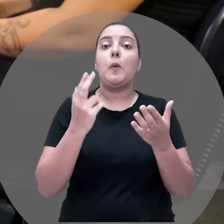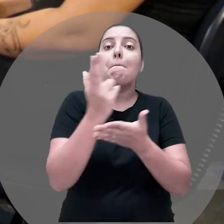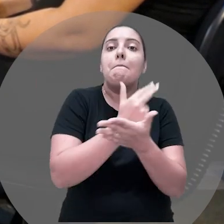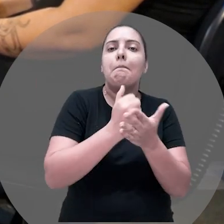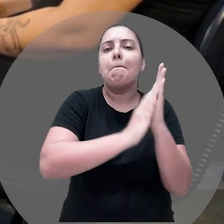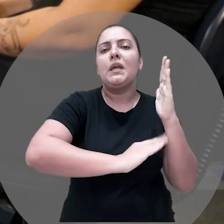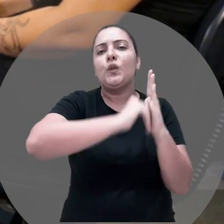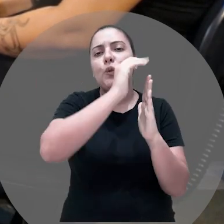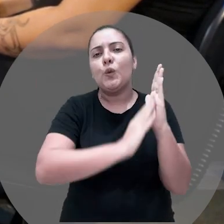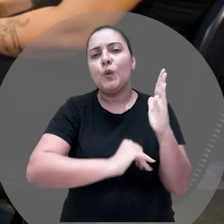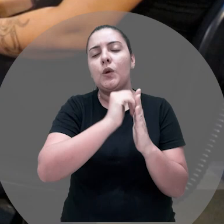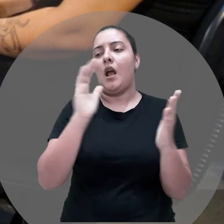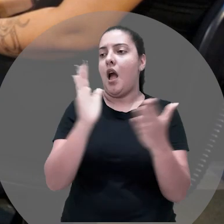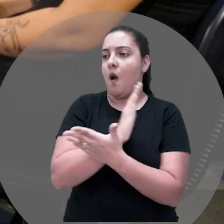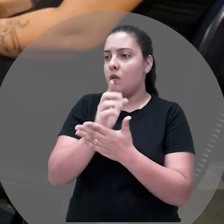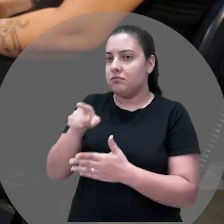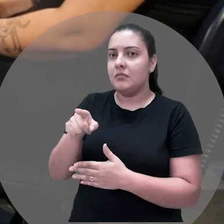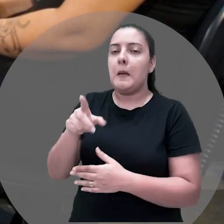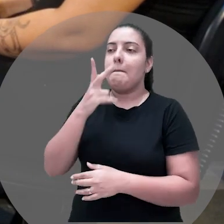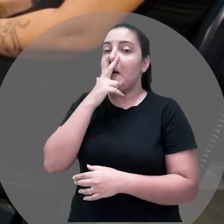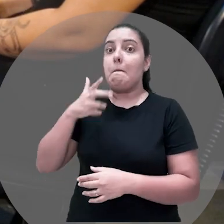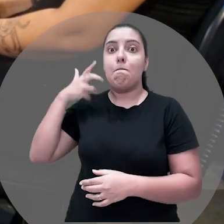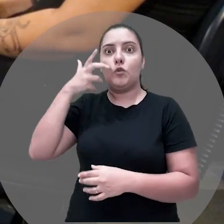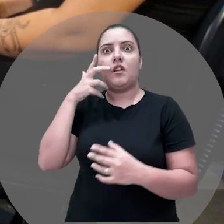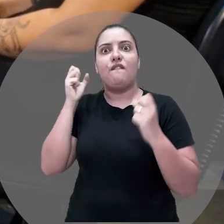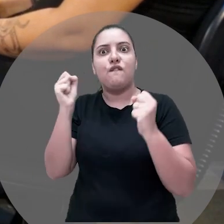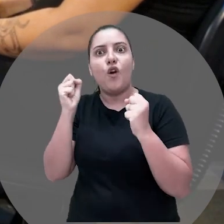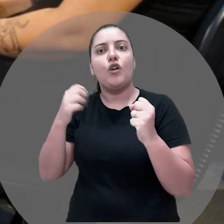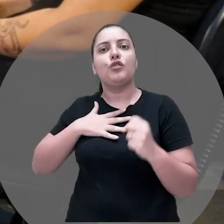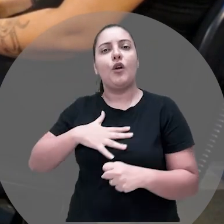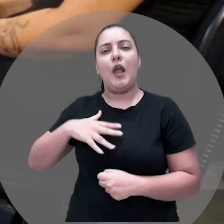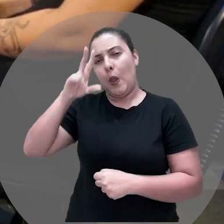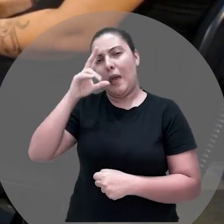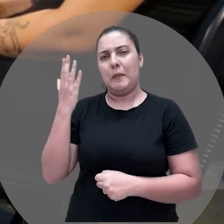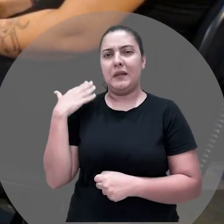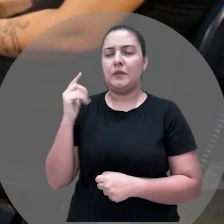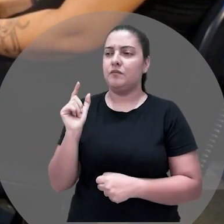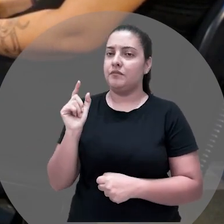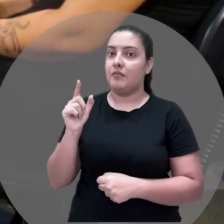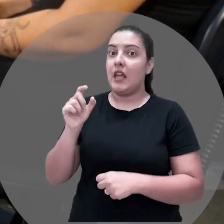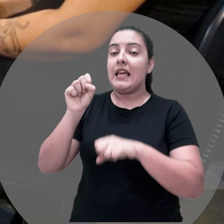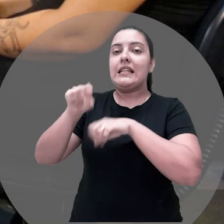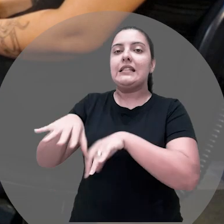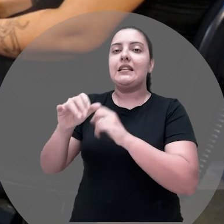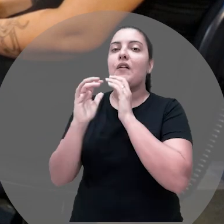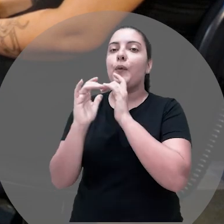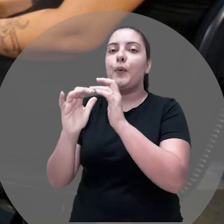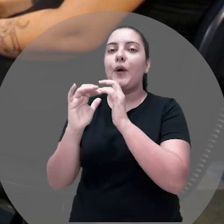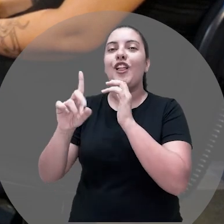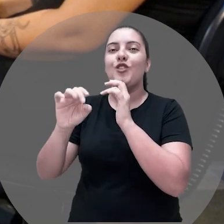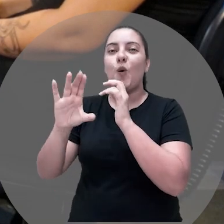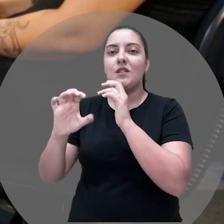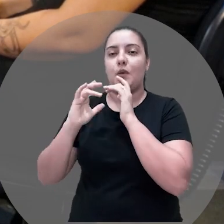gostava muito da pintura outros tivesse essa caixa do musical muito forte né eu lembro de um que eu estudava